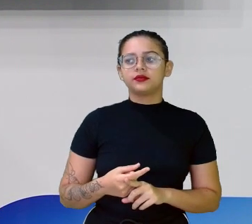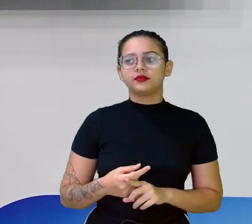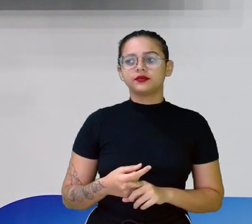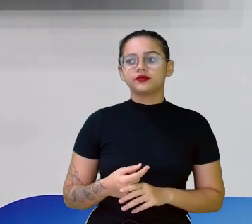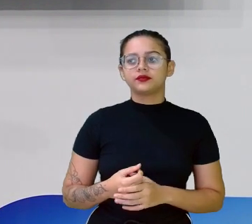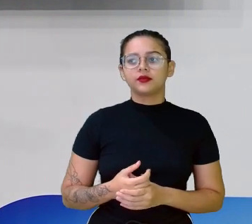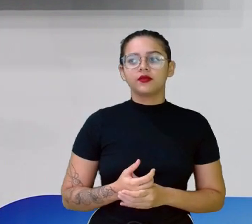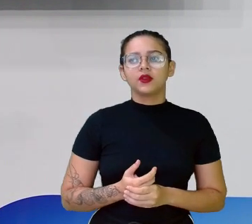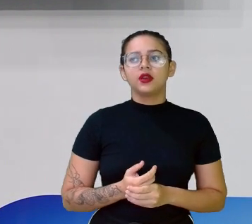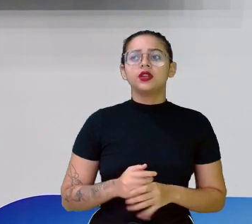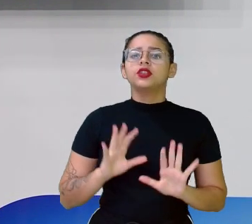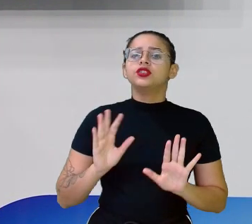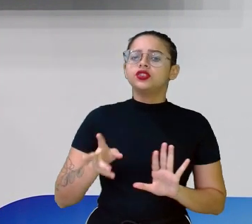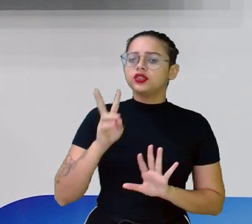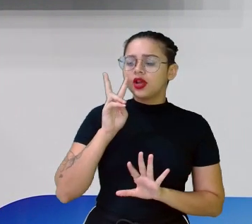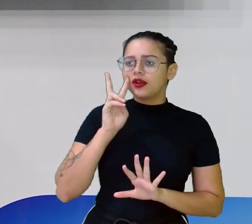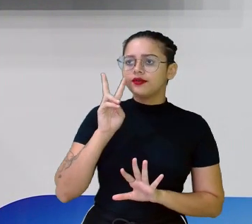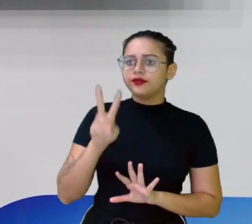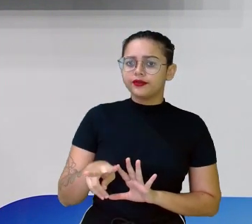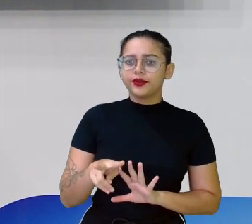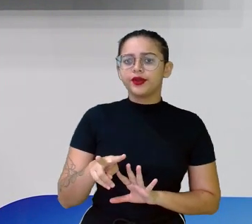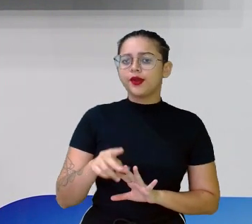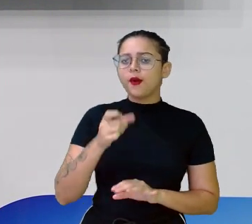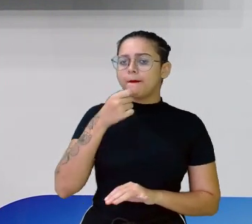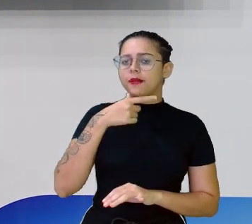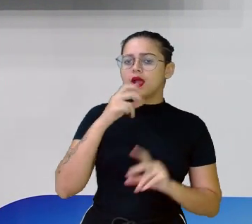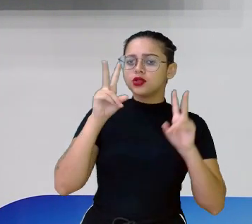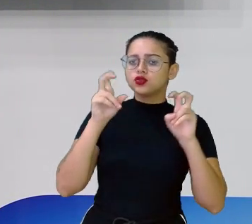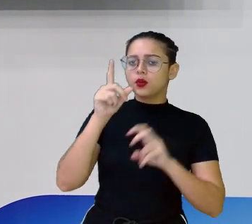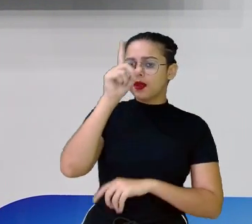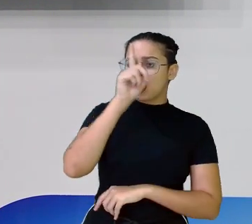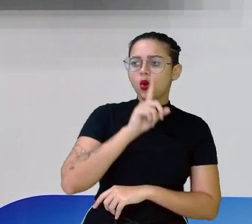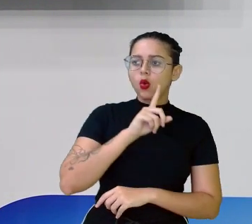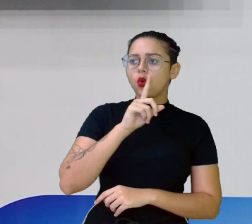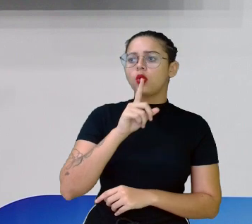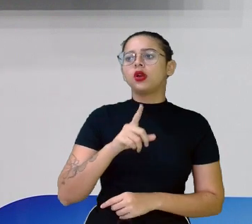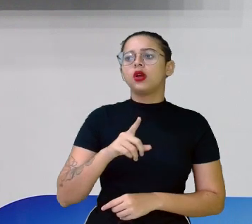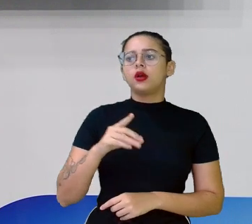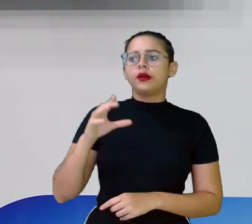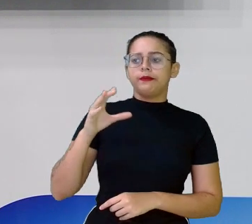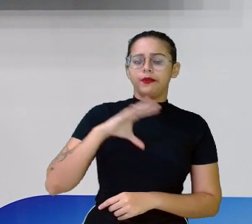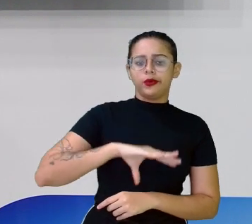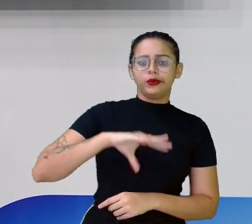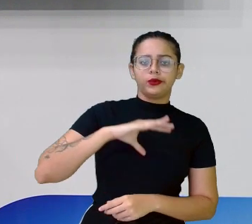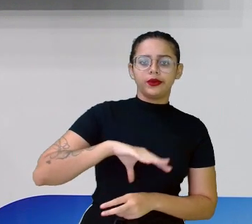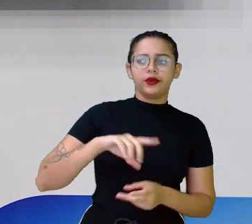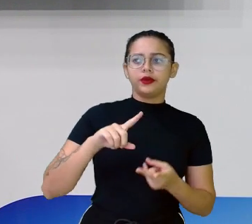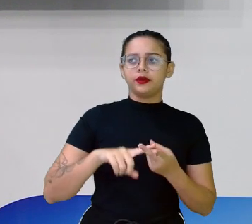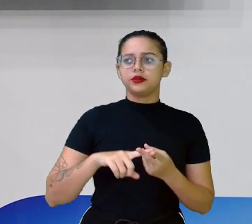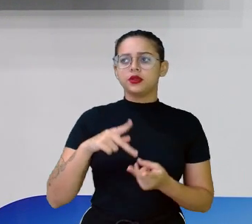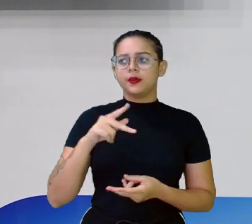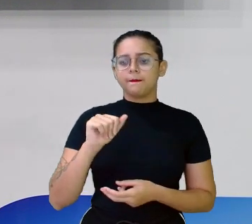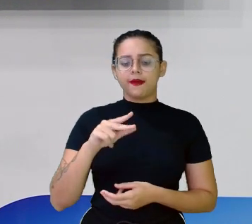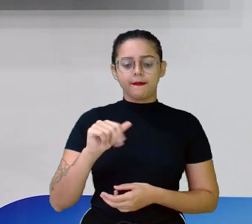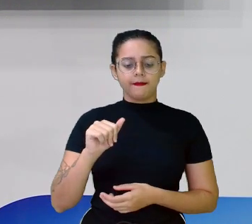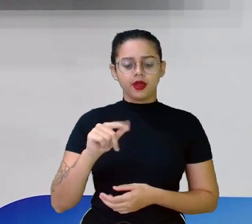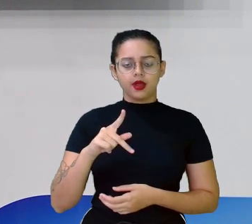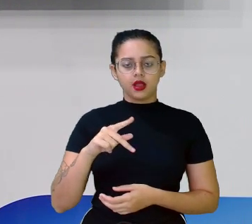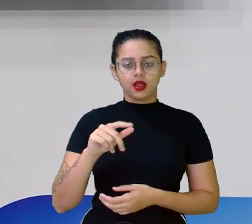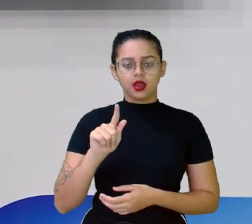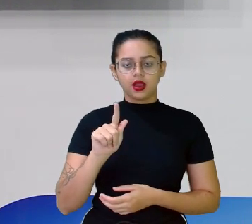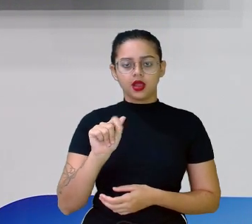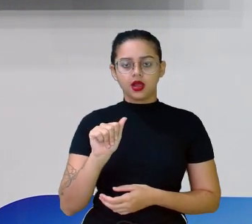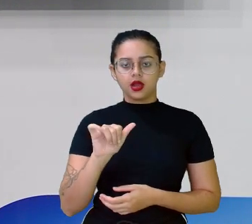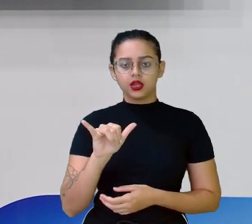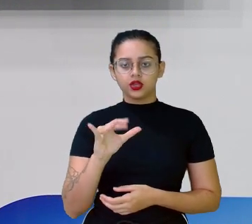ouviu uma piada sobre loira, sobre de português, de papagaio, de sogra, mas nós temos que ter cuidado para